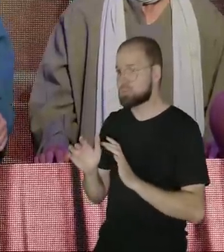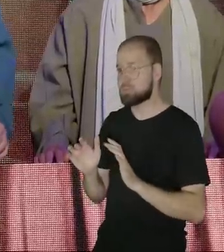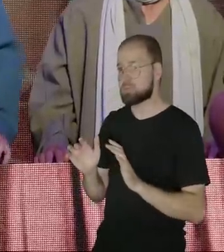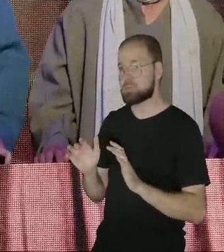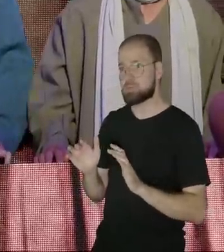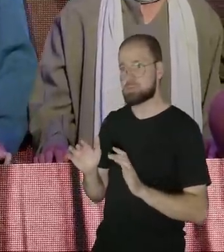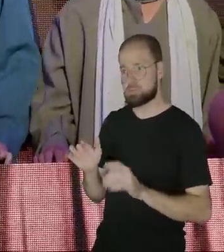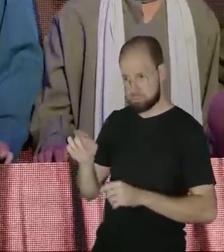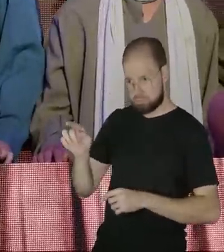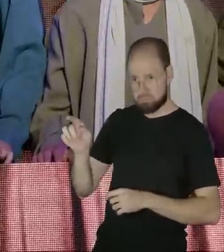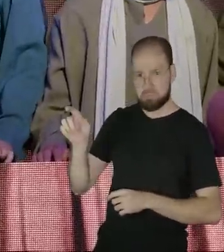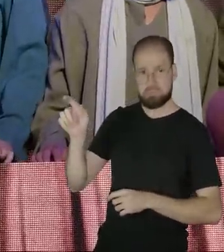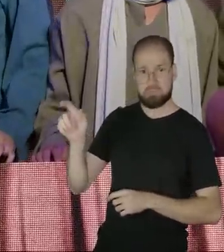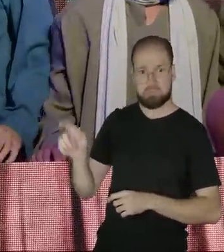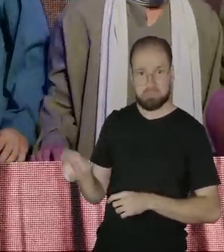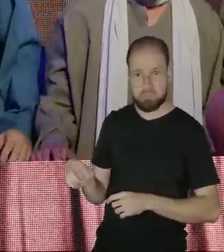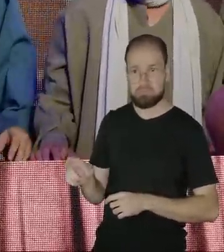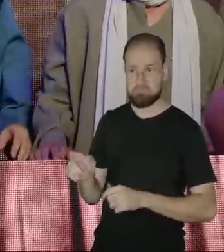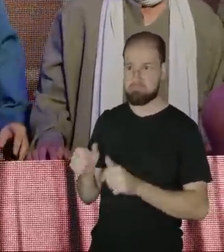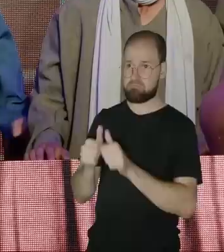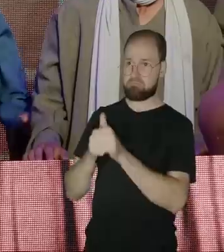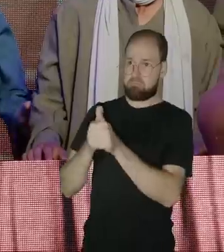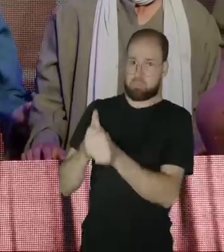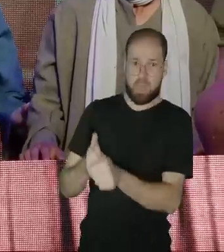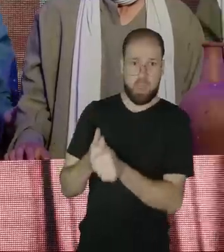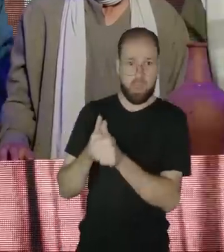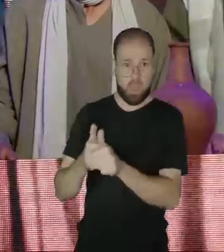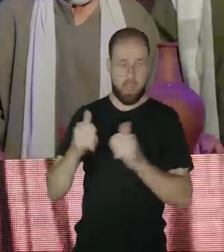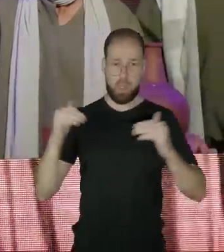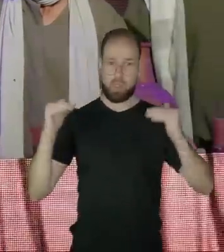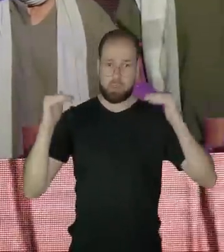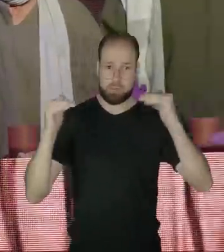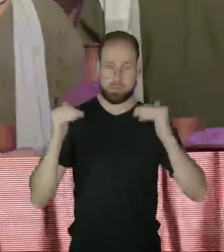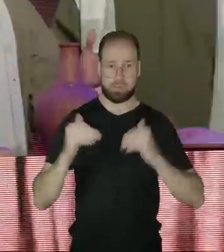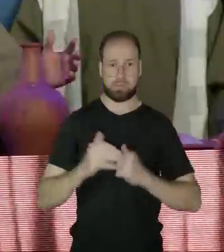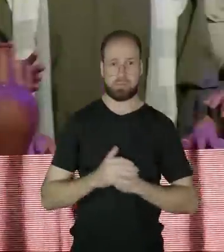meu Senhor e Mestre.